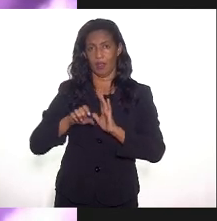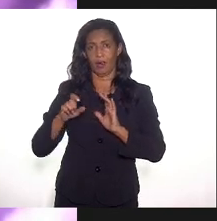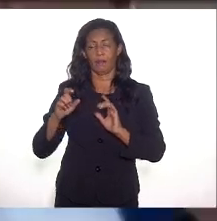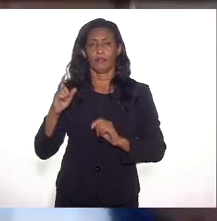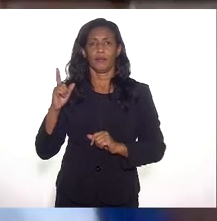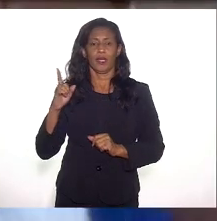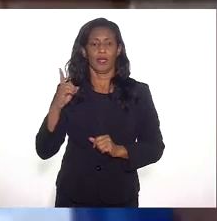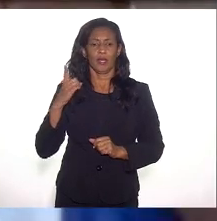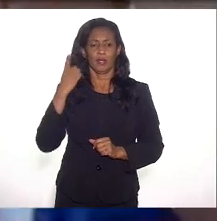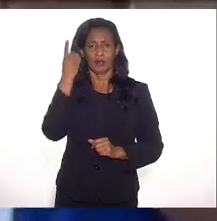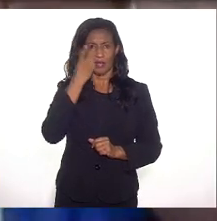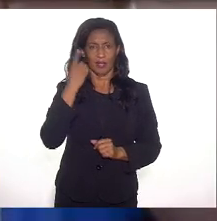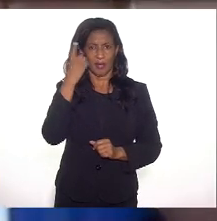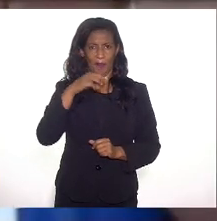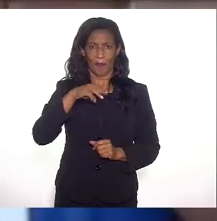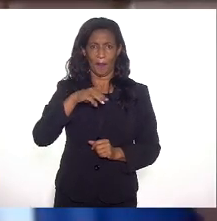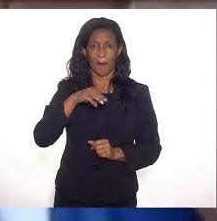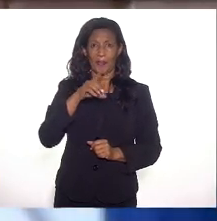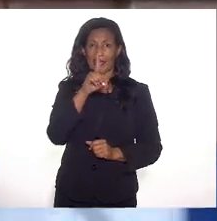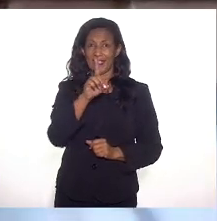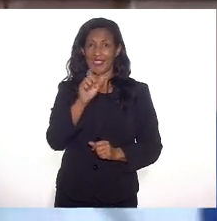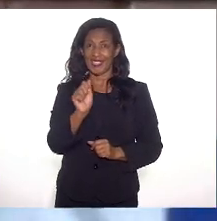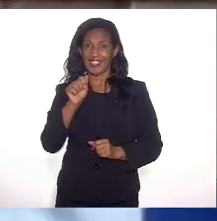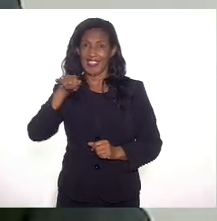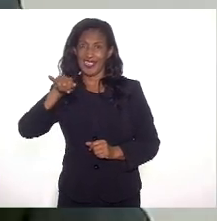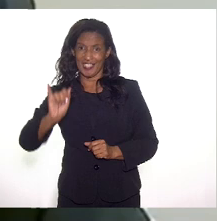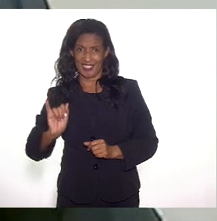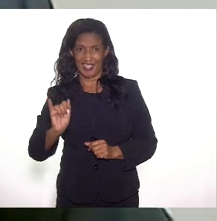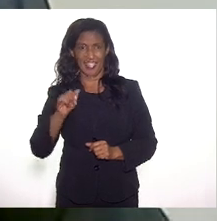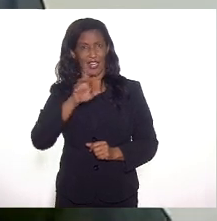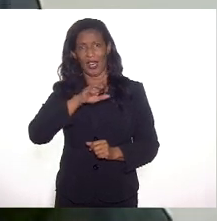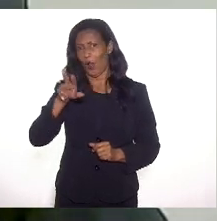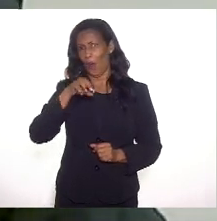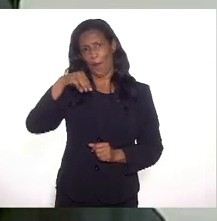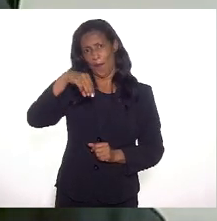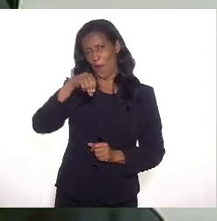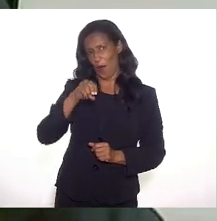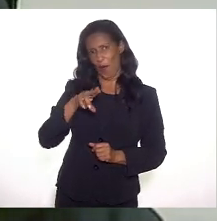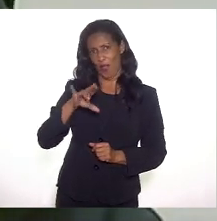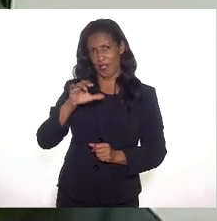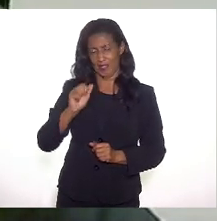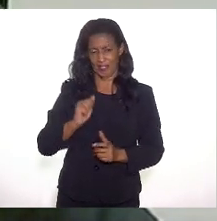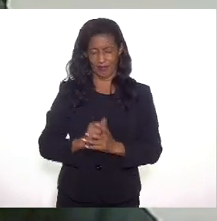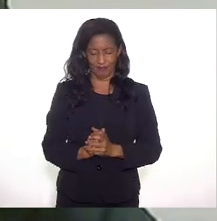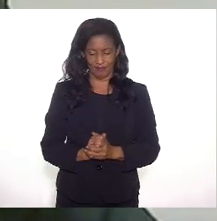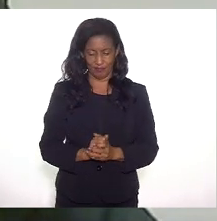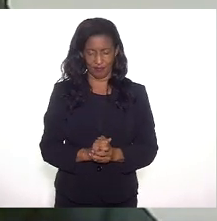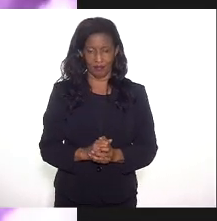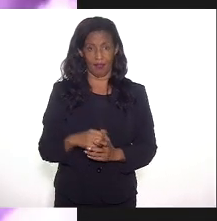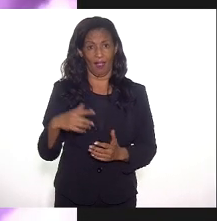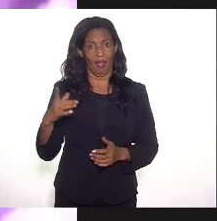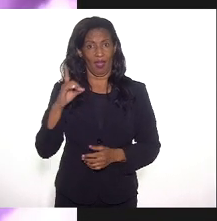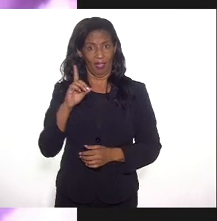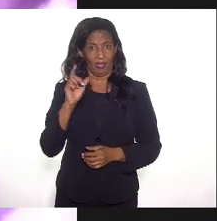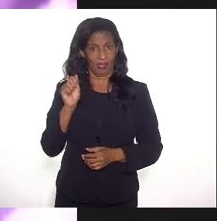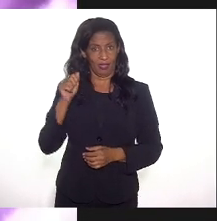Monteiro. Não é da deputada Mônica. Já começa por aí. Segundo, a deputada